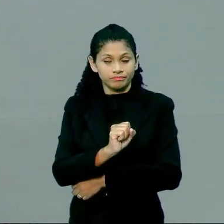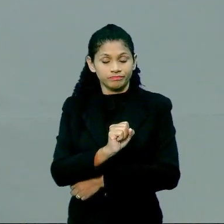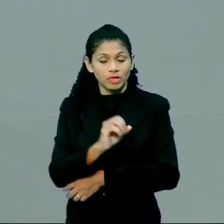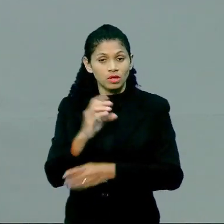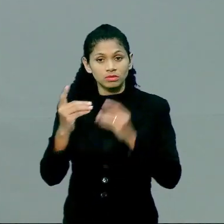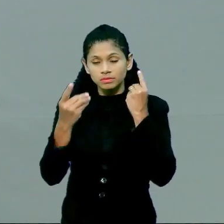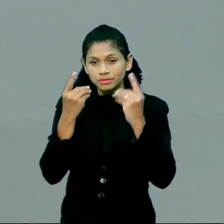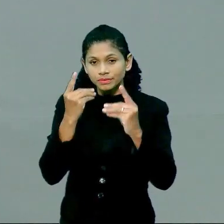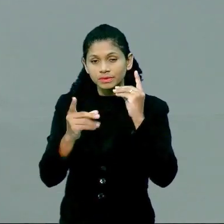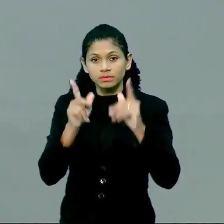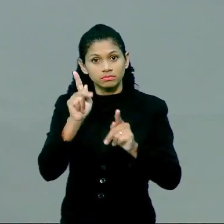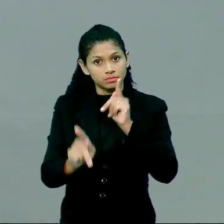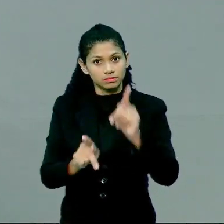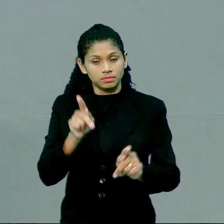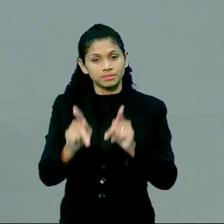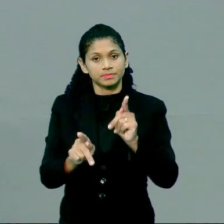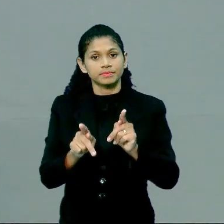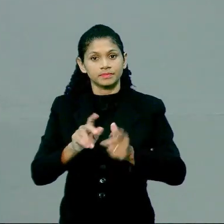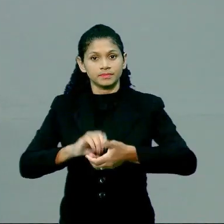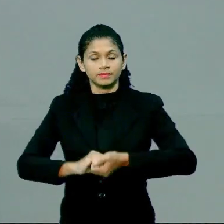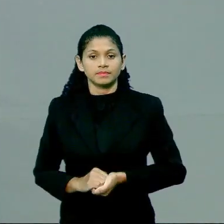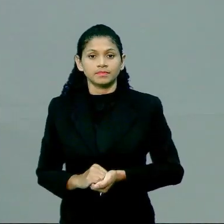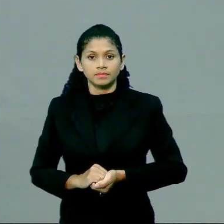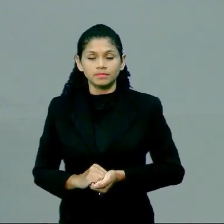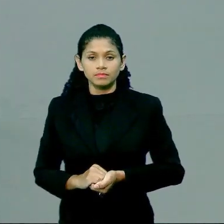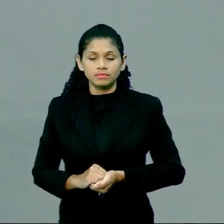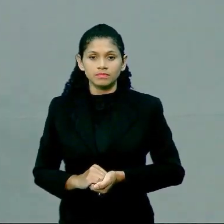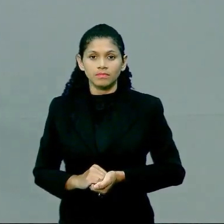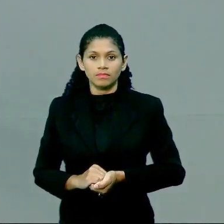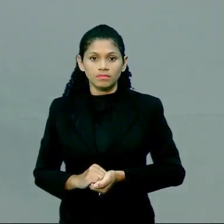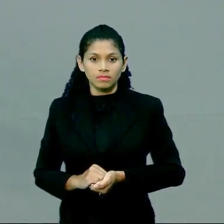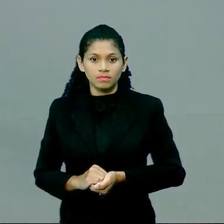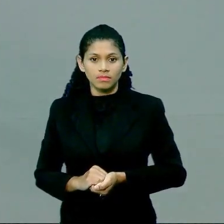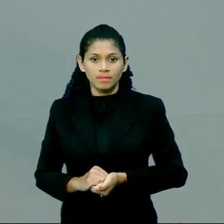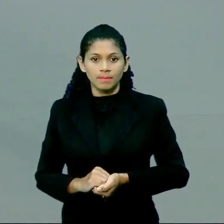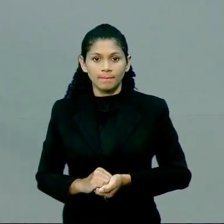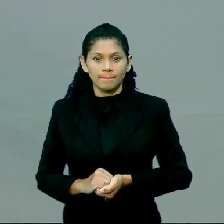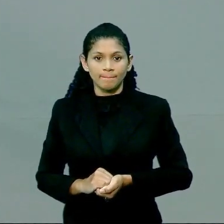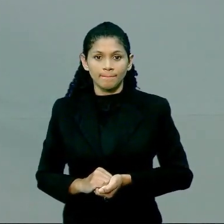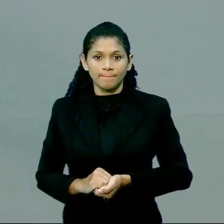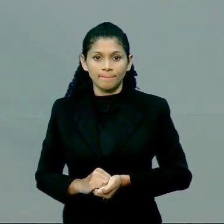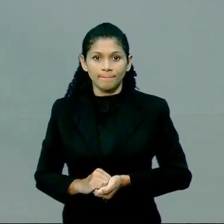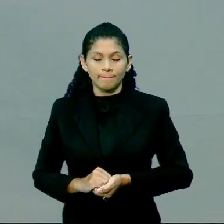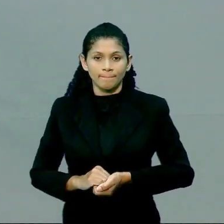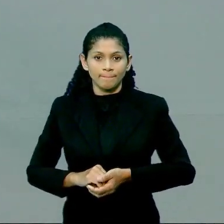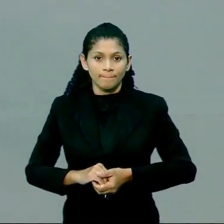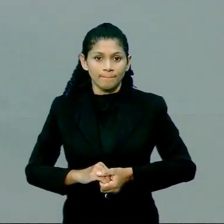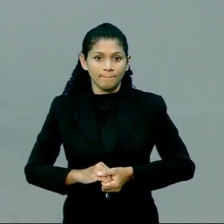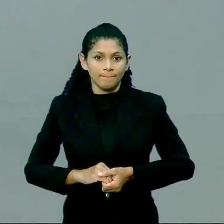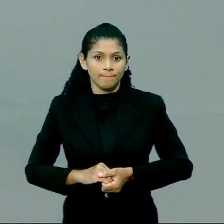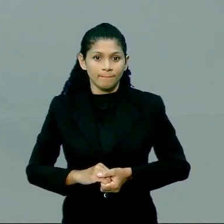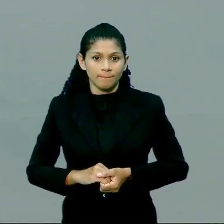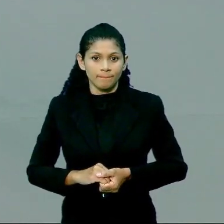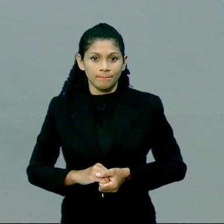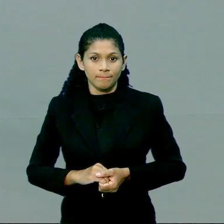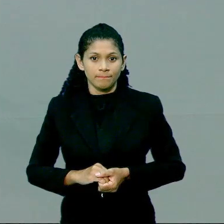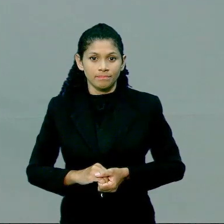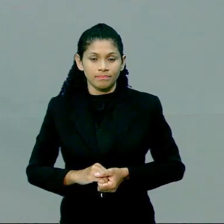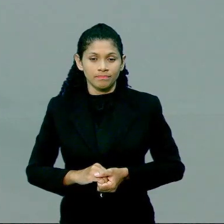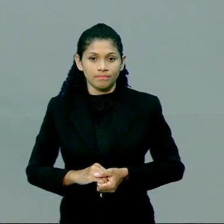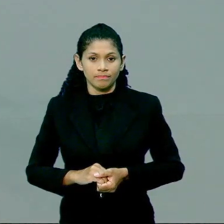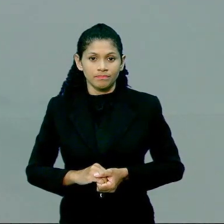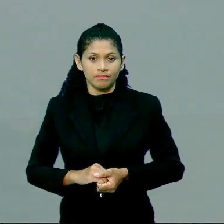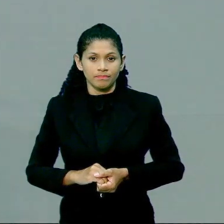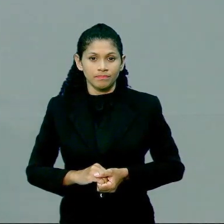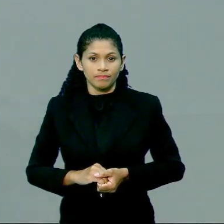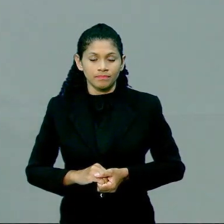populares tá galera Então são aqueles velhos ditados né é não mas ela passou na mão do